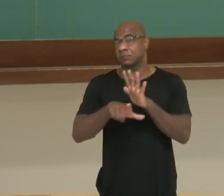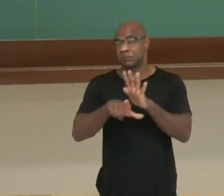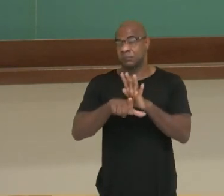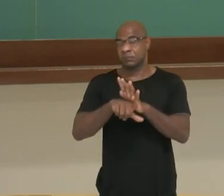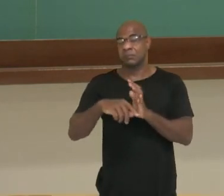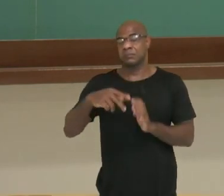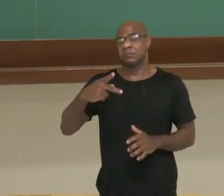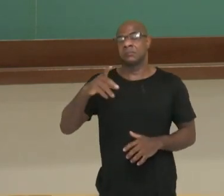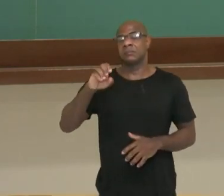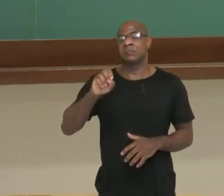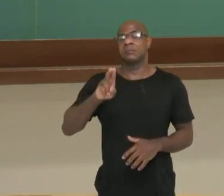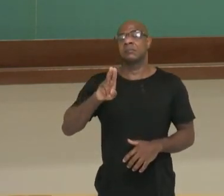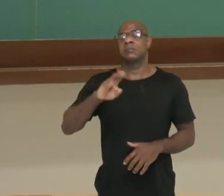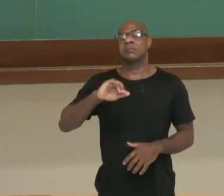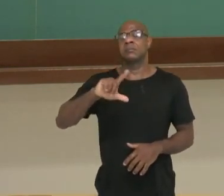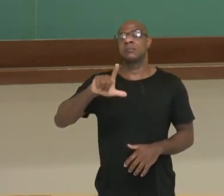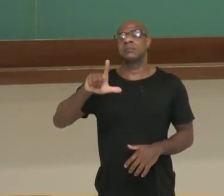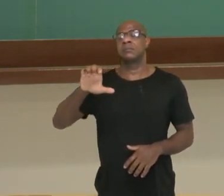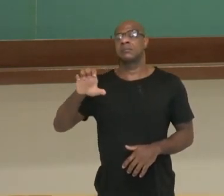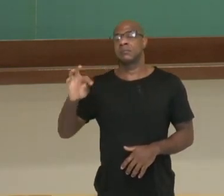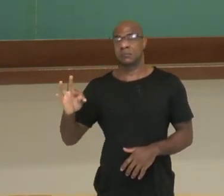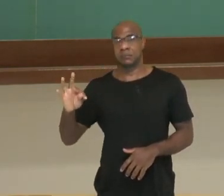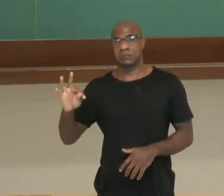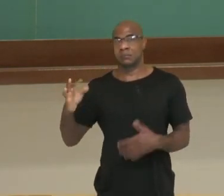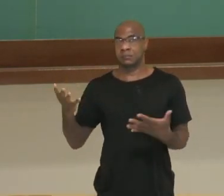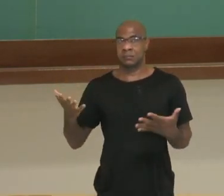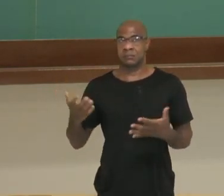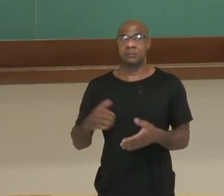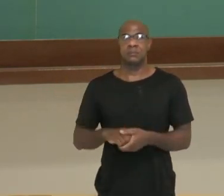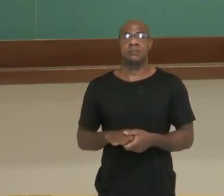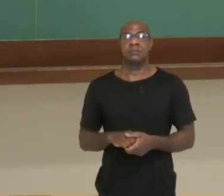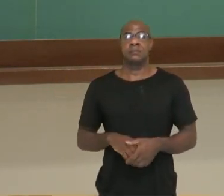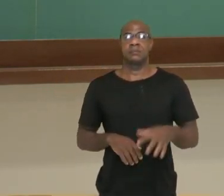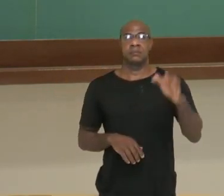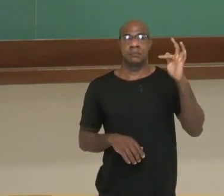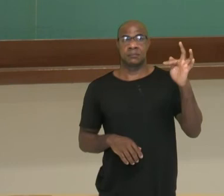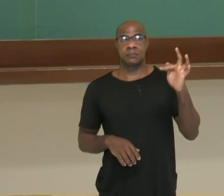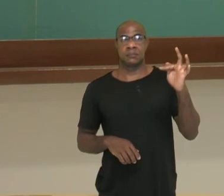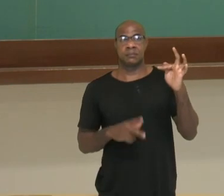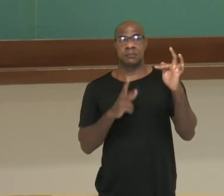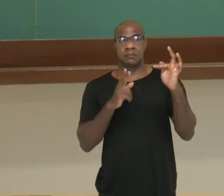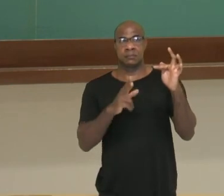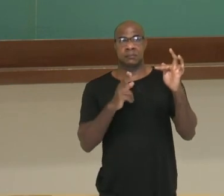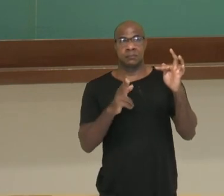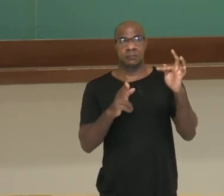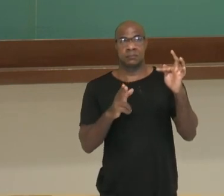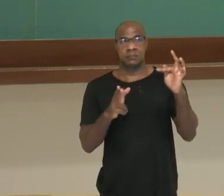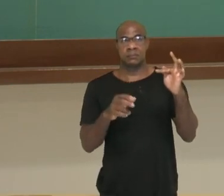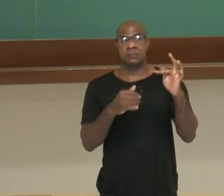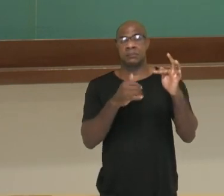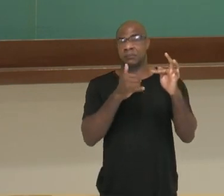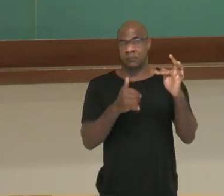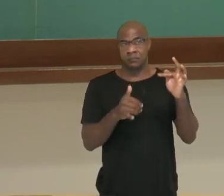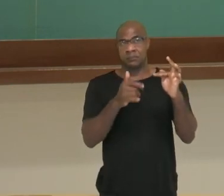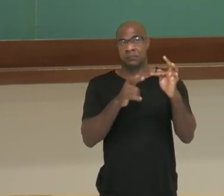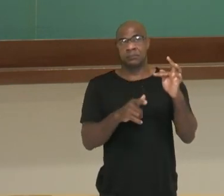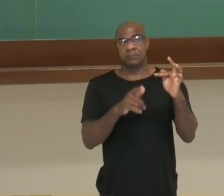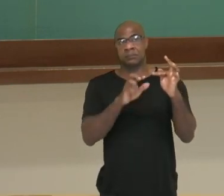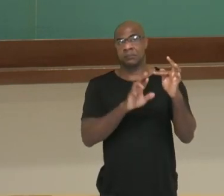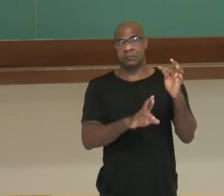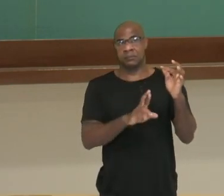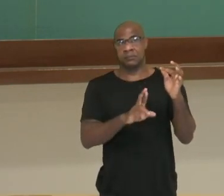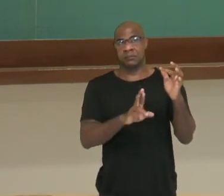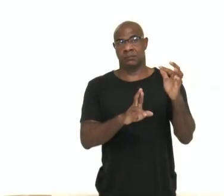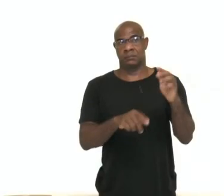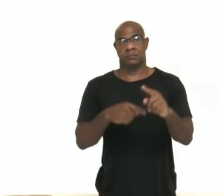verdade é a equação do gerador, né? A FEN é igual a corrente vezes a resistência vezes